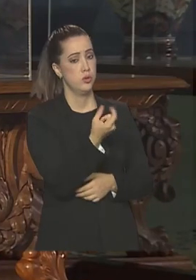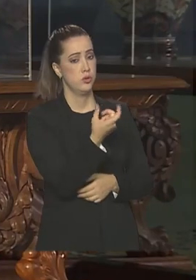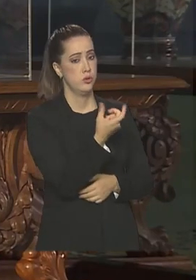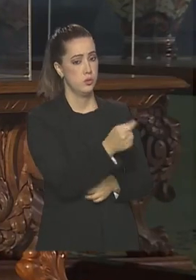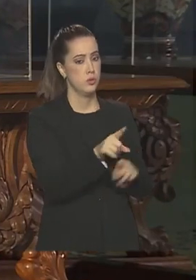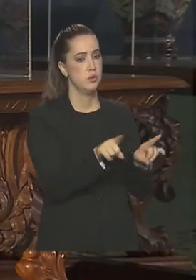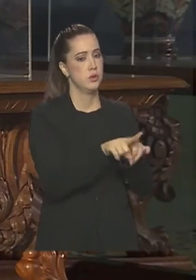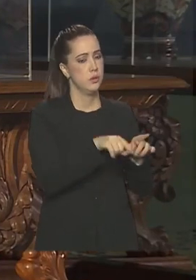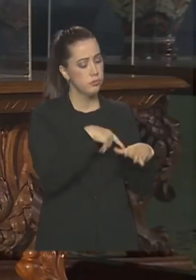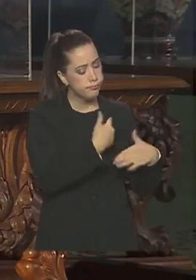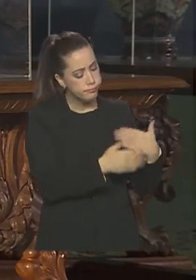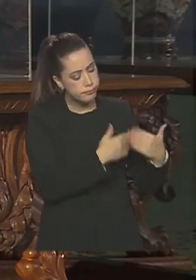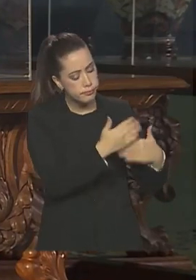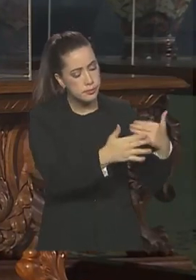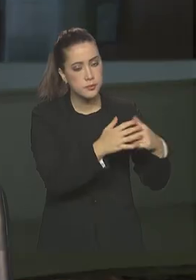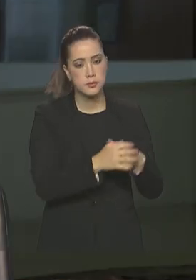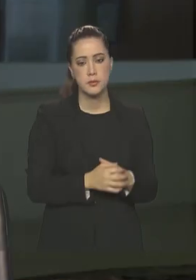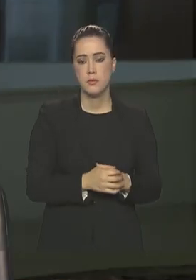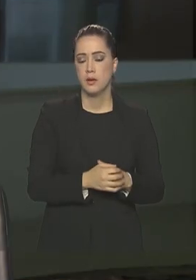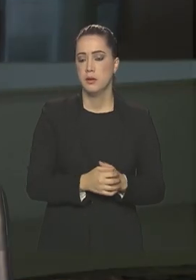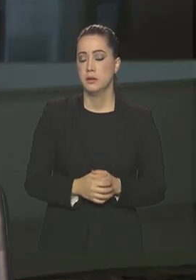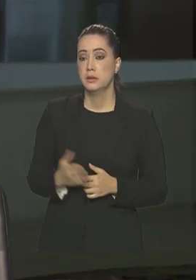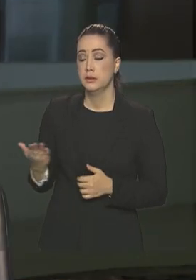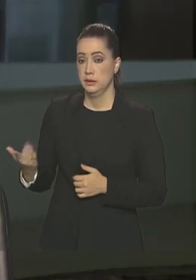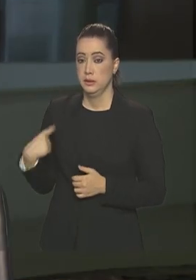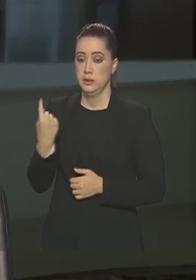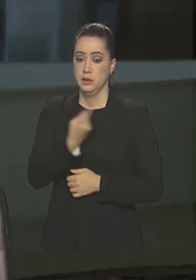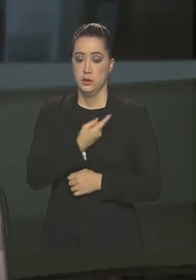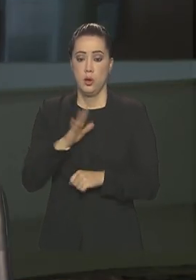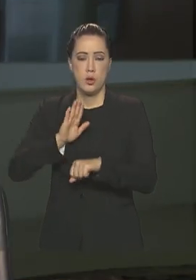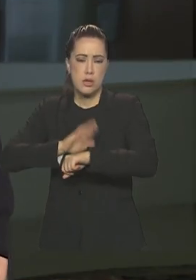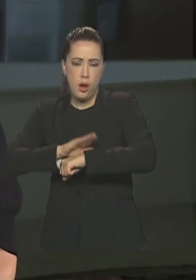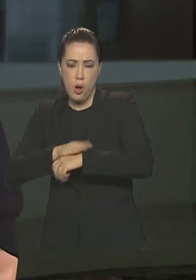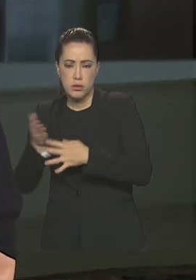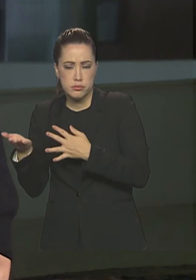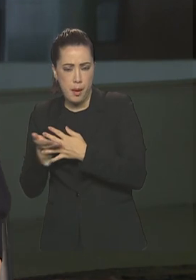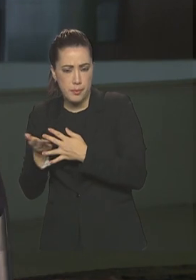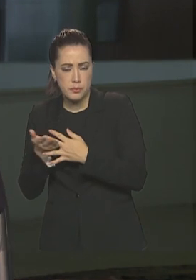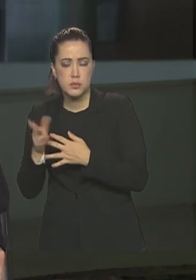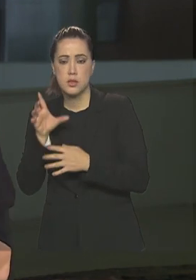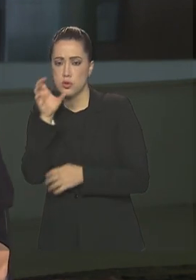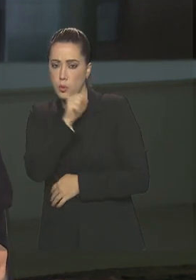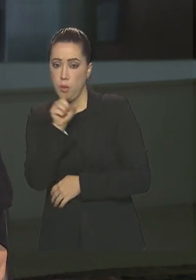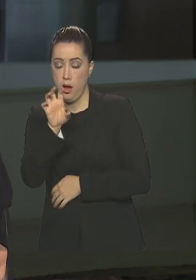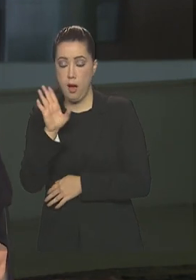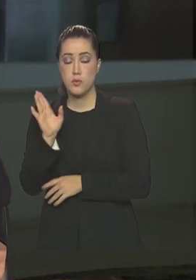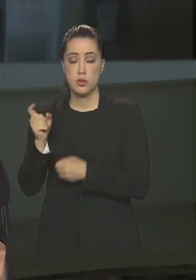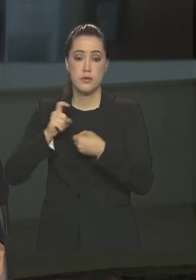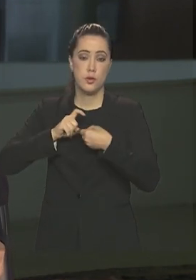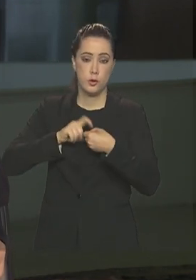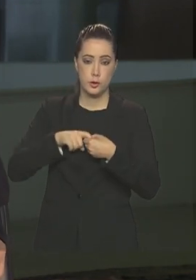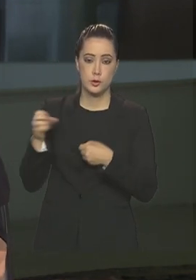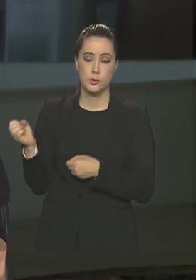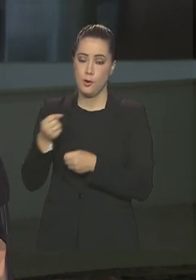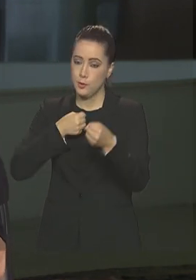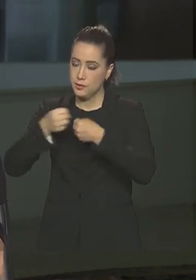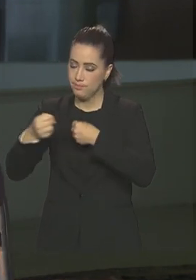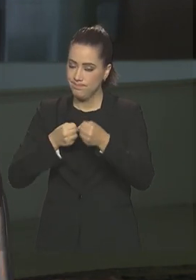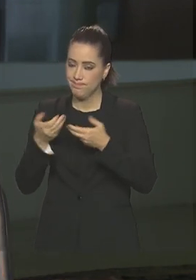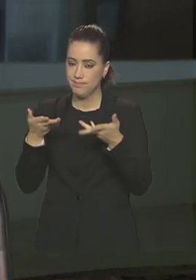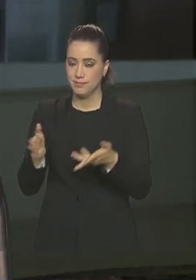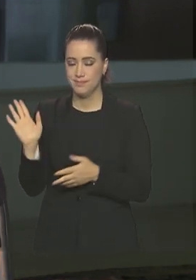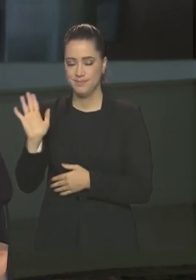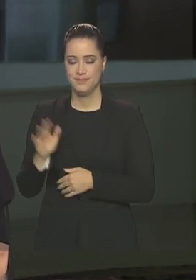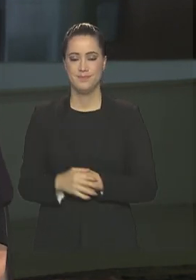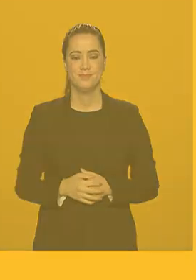como também ao longo dos próximos anos. Bem, secretário, nós vamos fazer então um breve intervalo. Voltamos em instantes com a nossa entrevista.